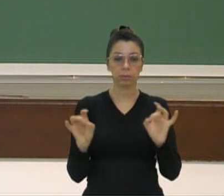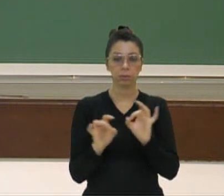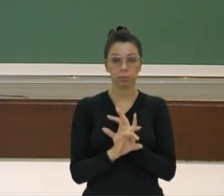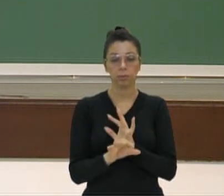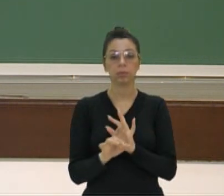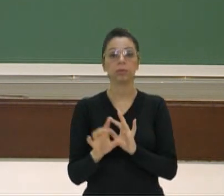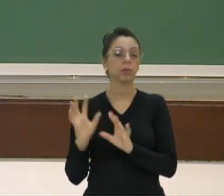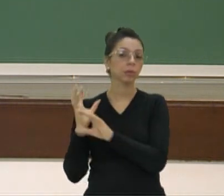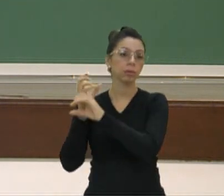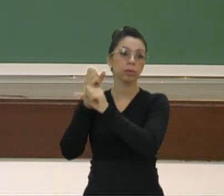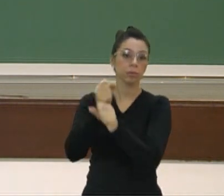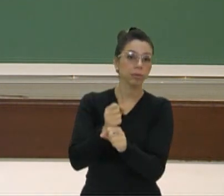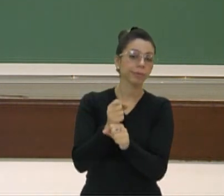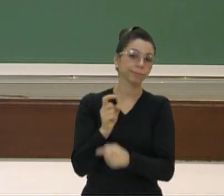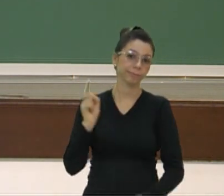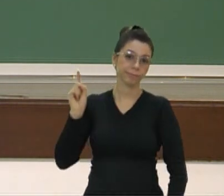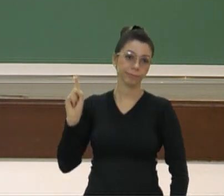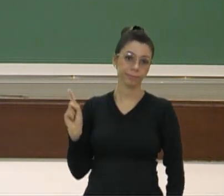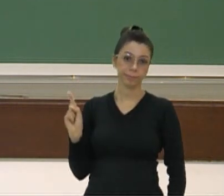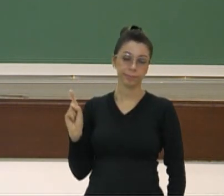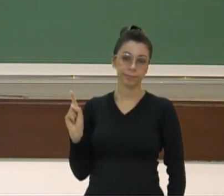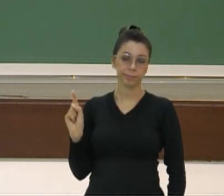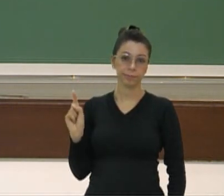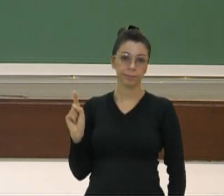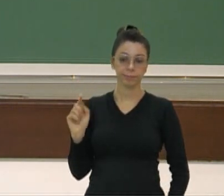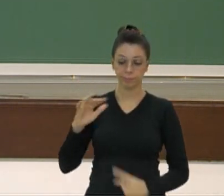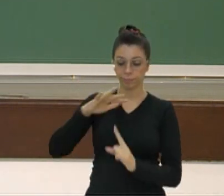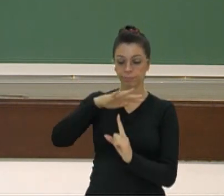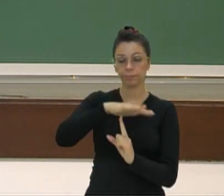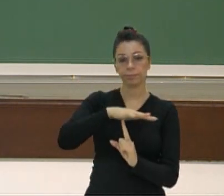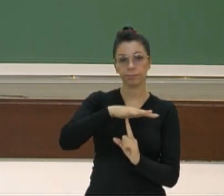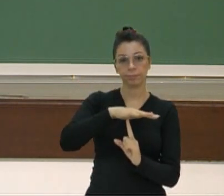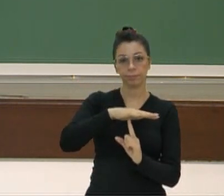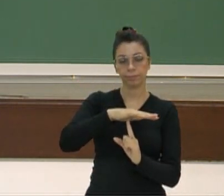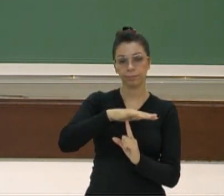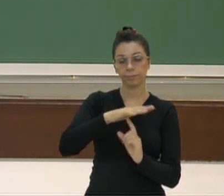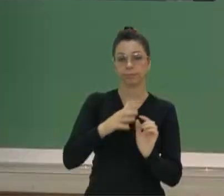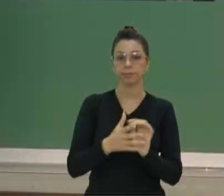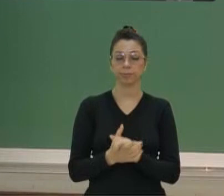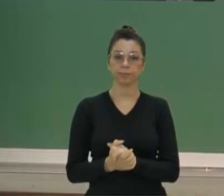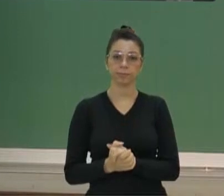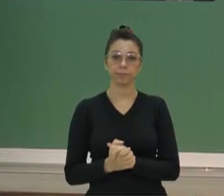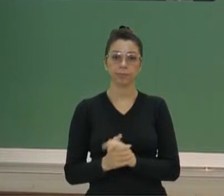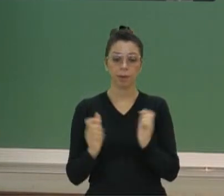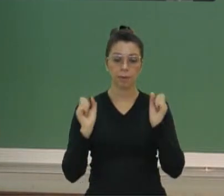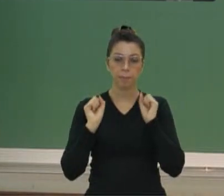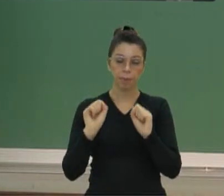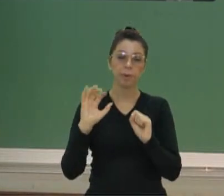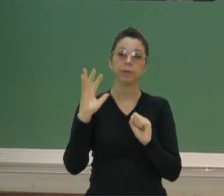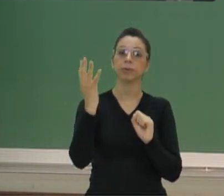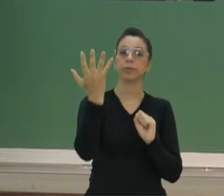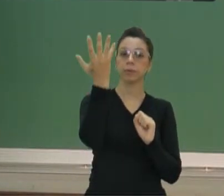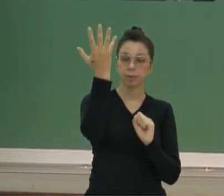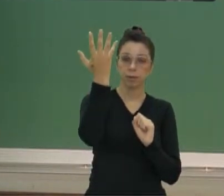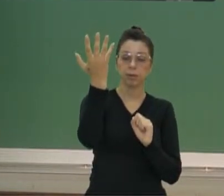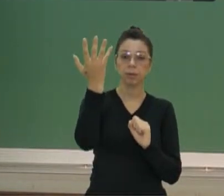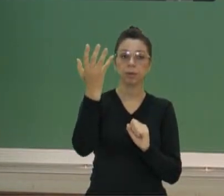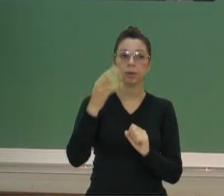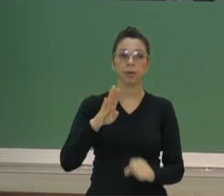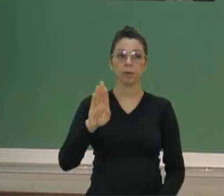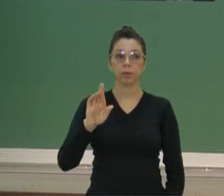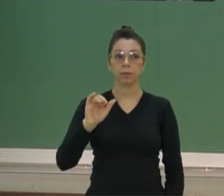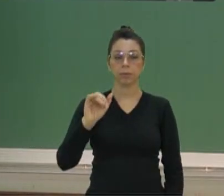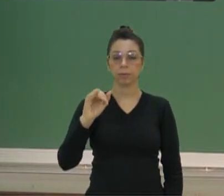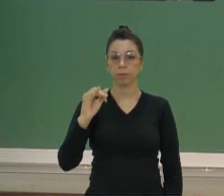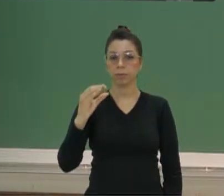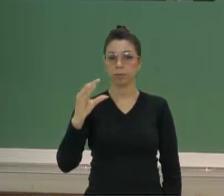bloco de retomada falando de Paraná. Então, dentro dessa possibilidade, desse potencial, o BRICS tem